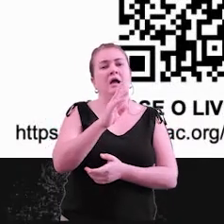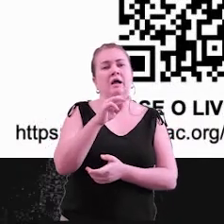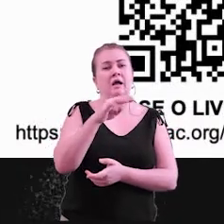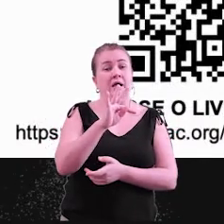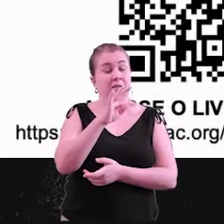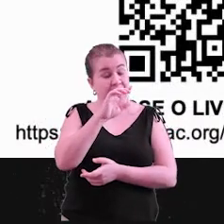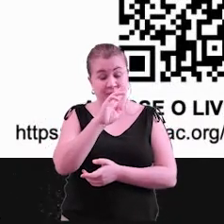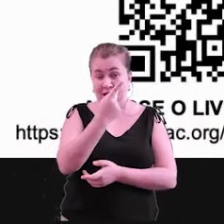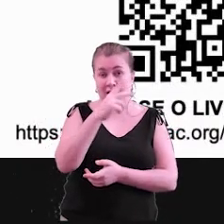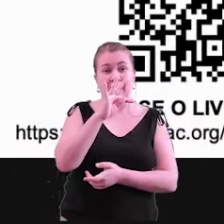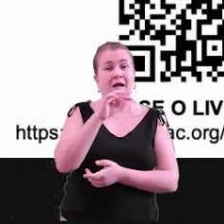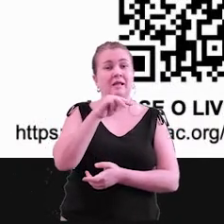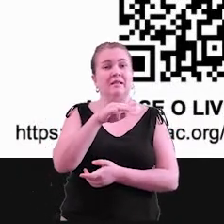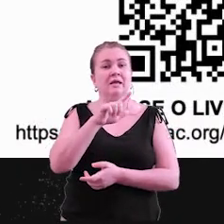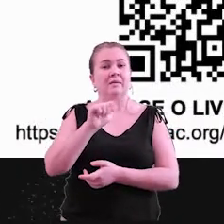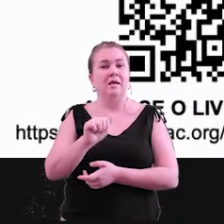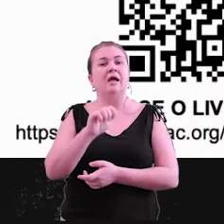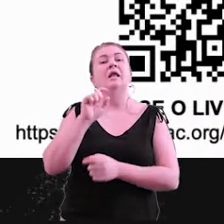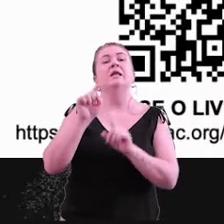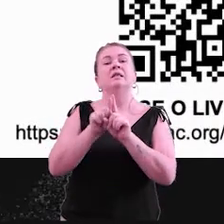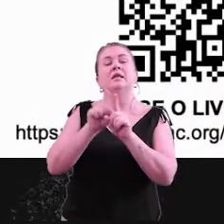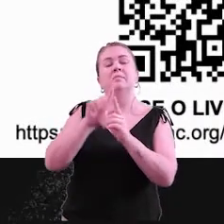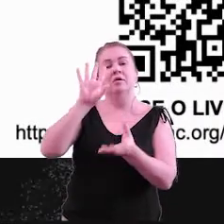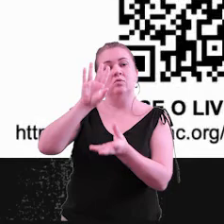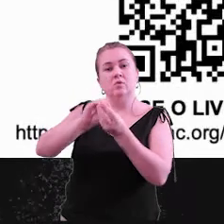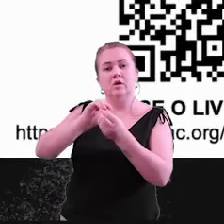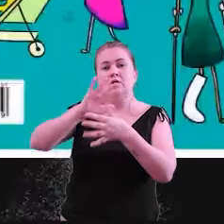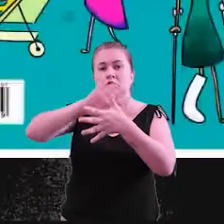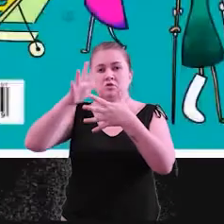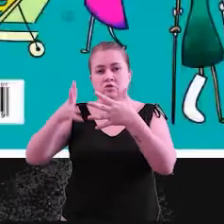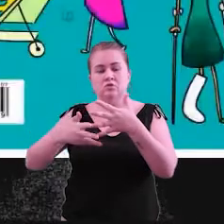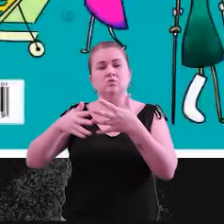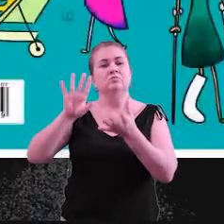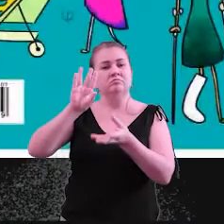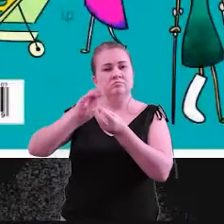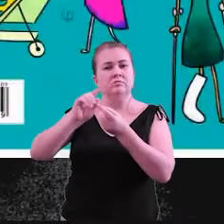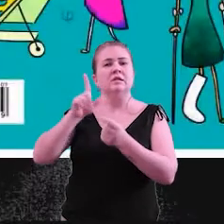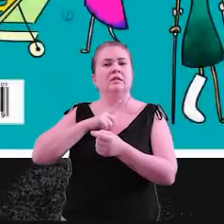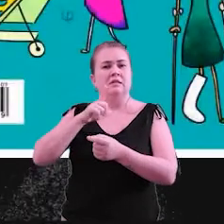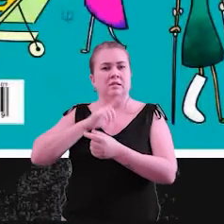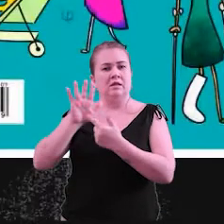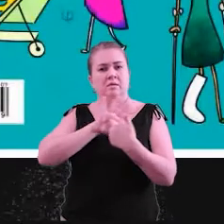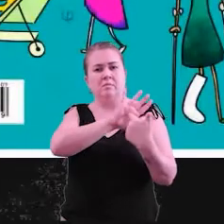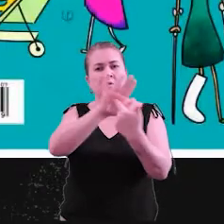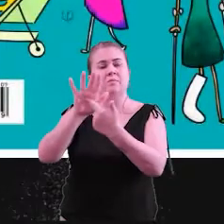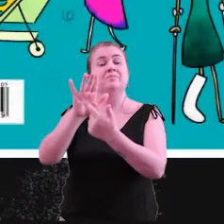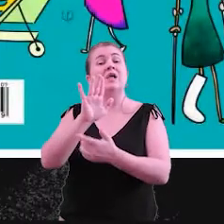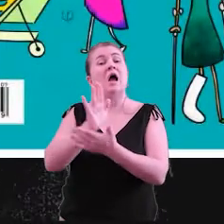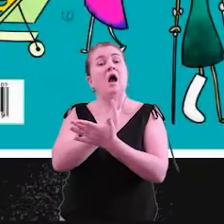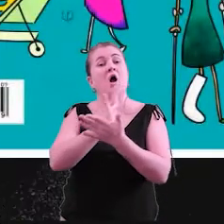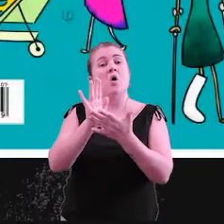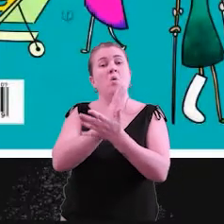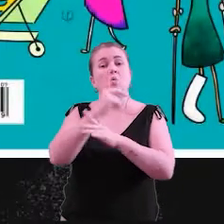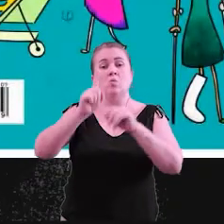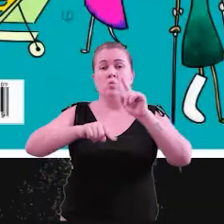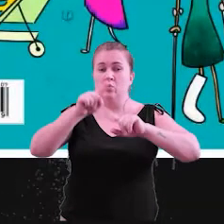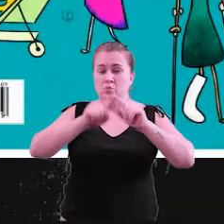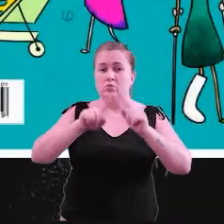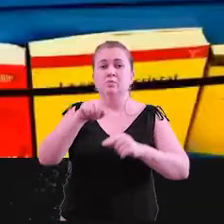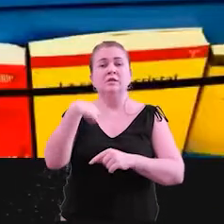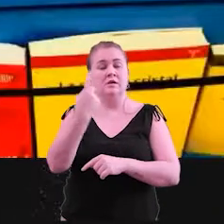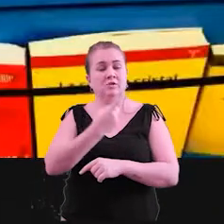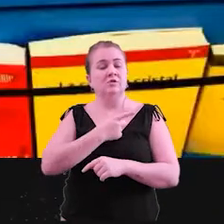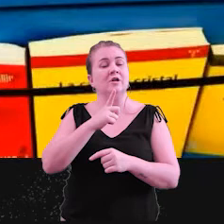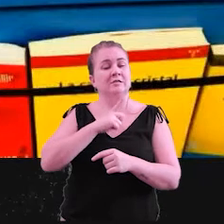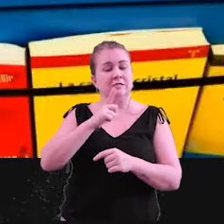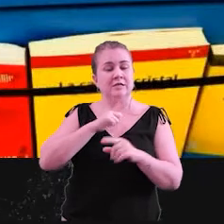para leitores de tela, quanto com os resumos em Libras. Alguns outros materiais que a gente tem,